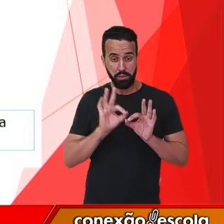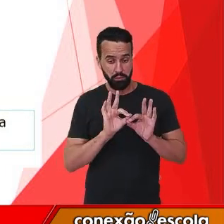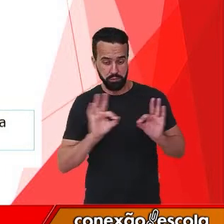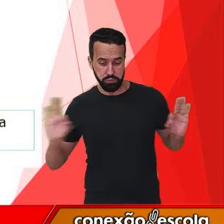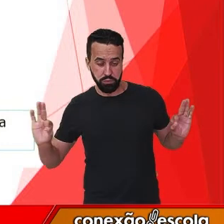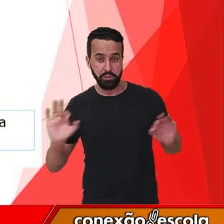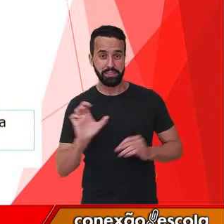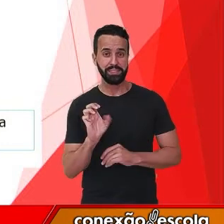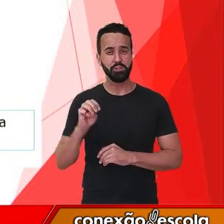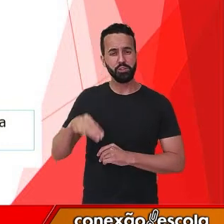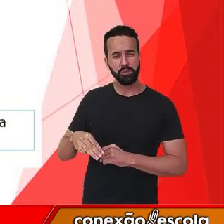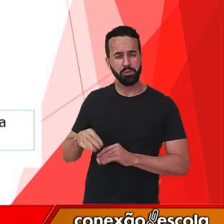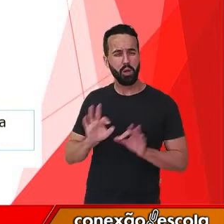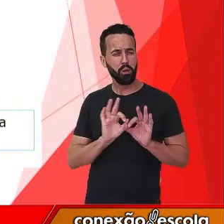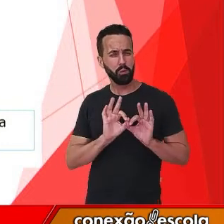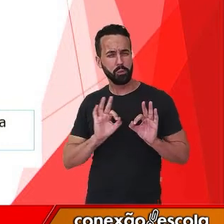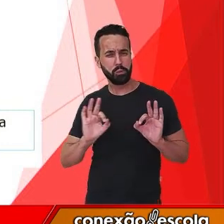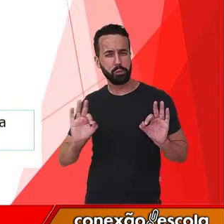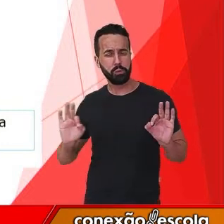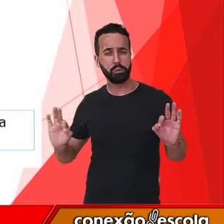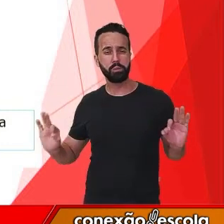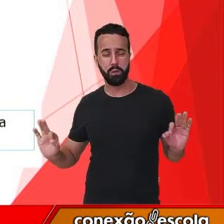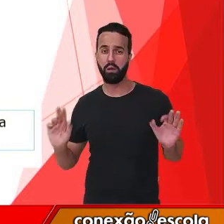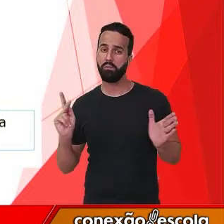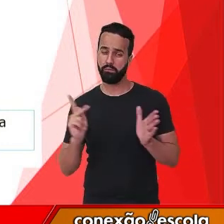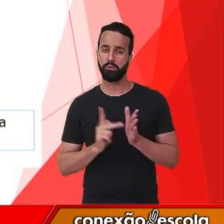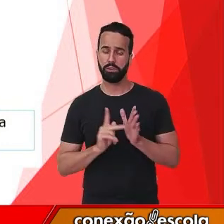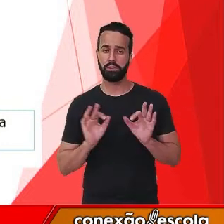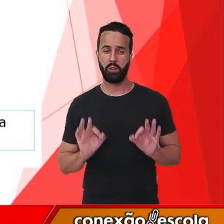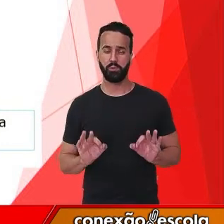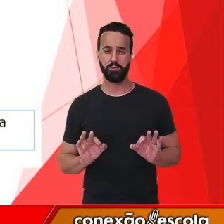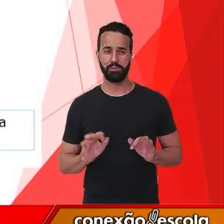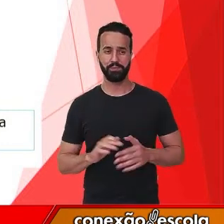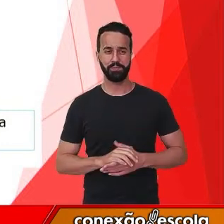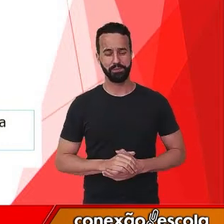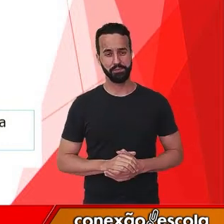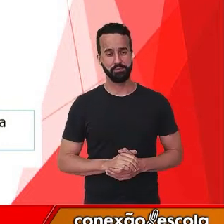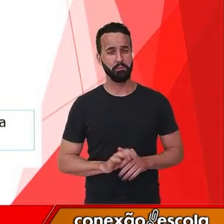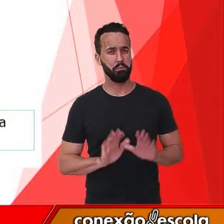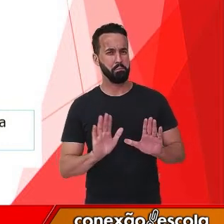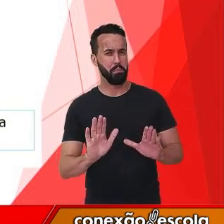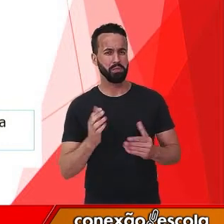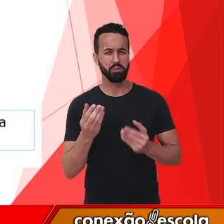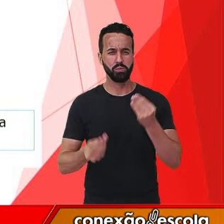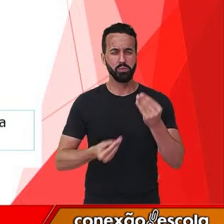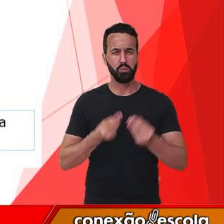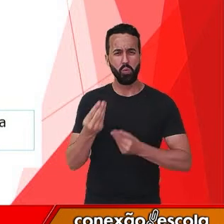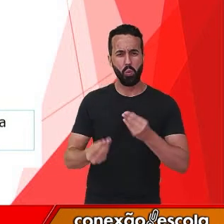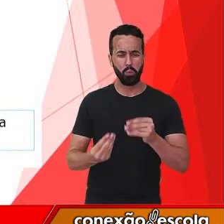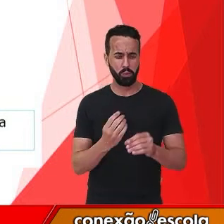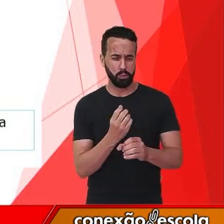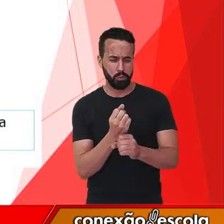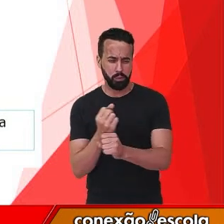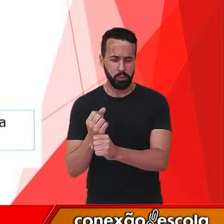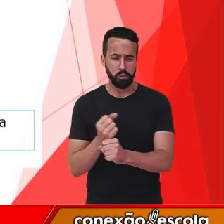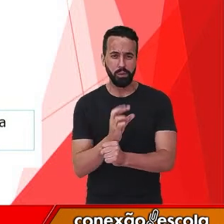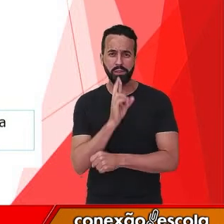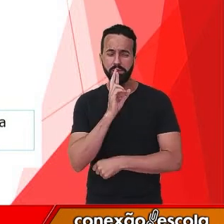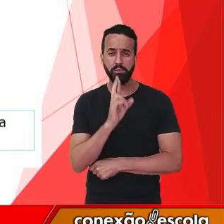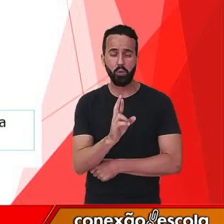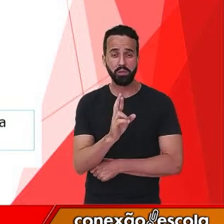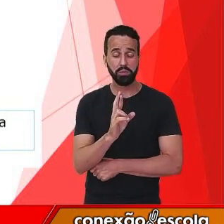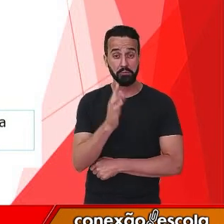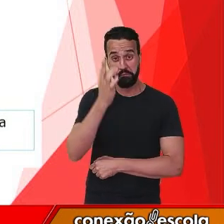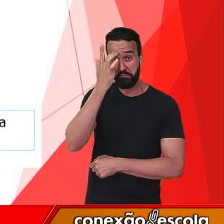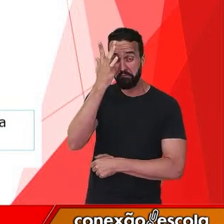percorridos a realidade bom para resolver essa questão com